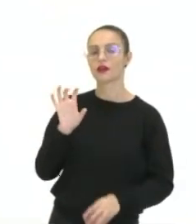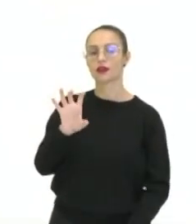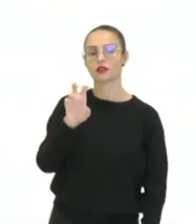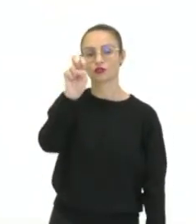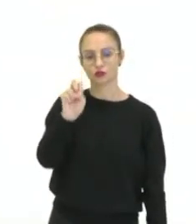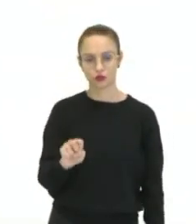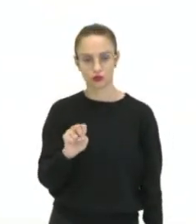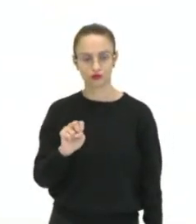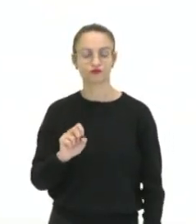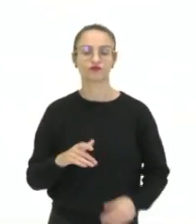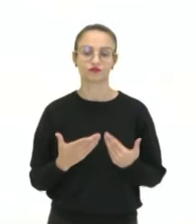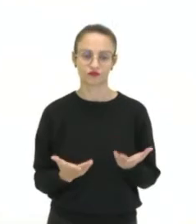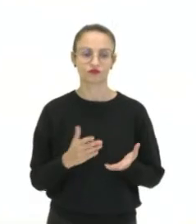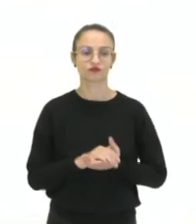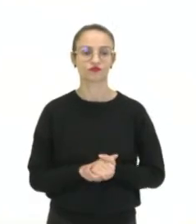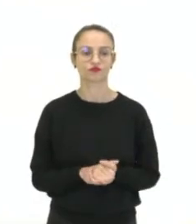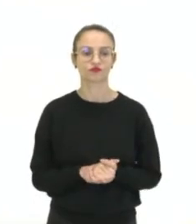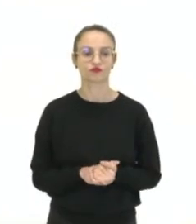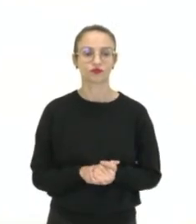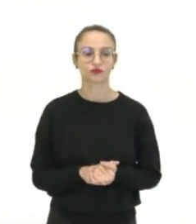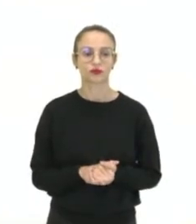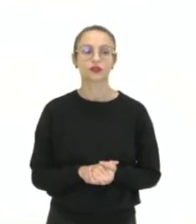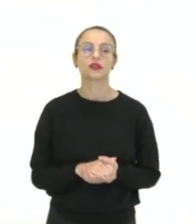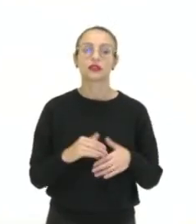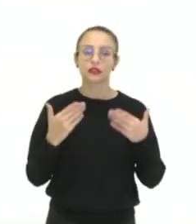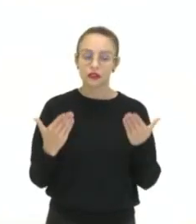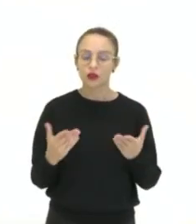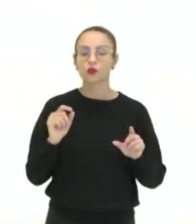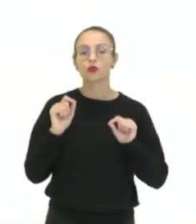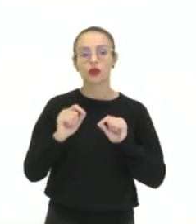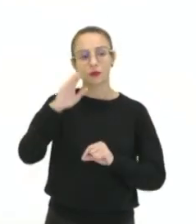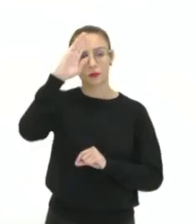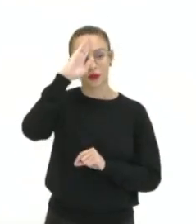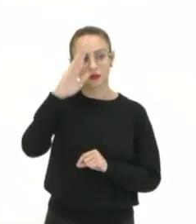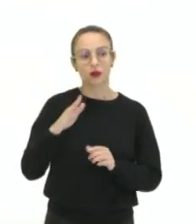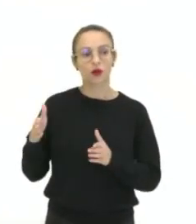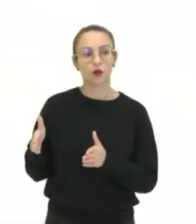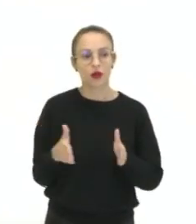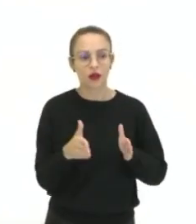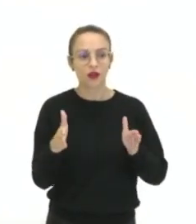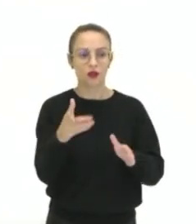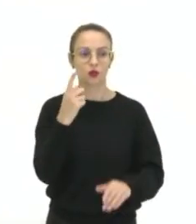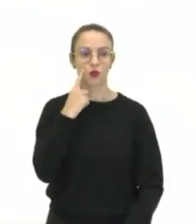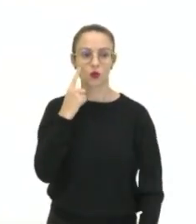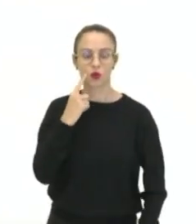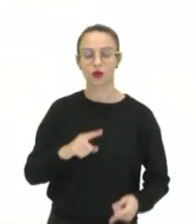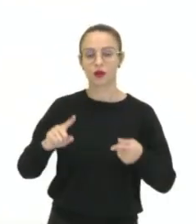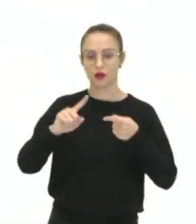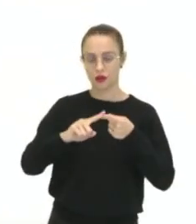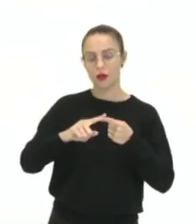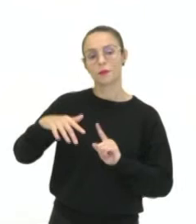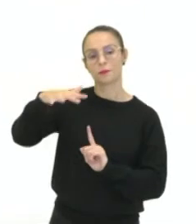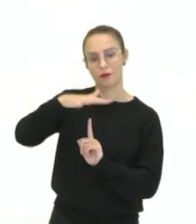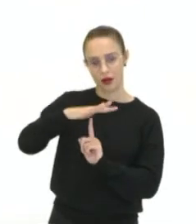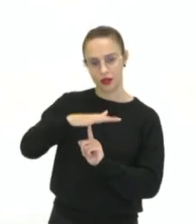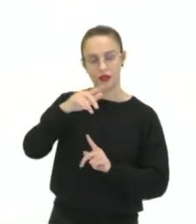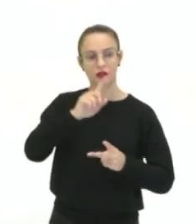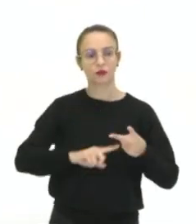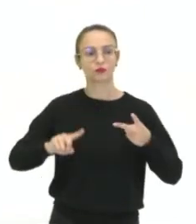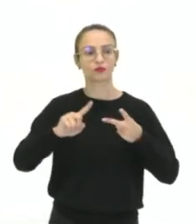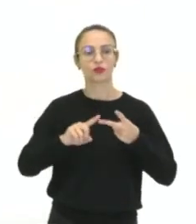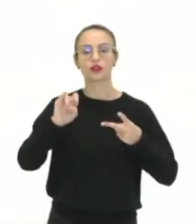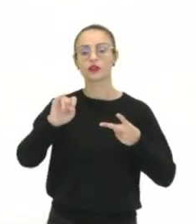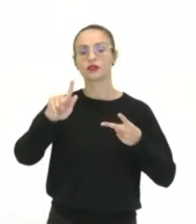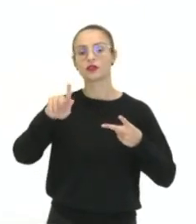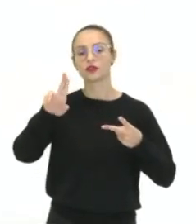nossa região, na região sul do Brasil, né? E entre os principais rios ali nós temos o Rio Paraná, né? O